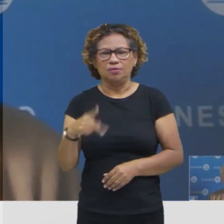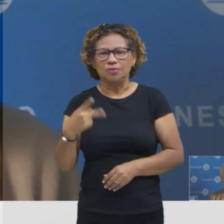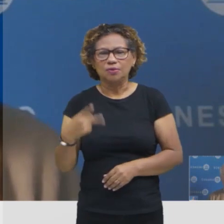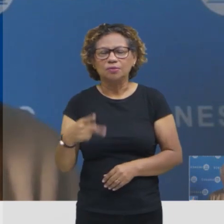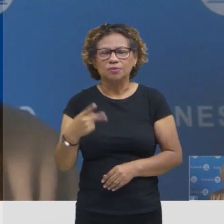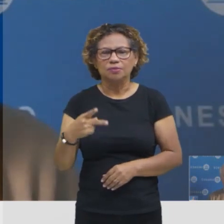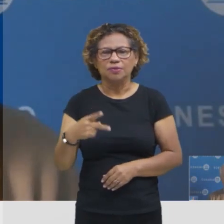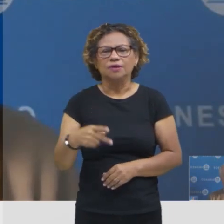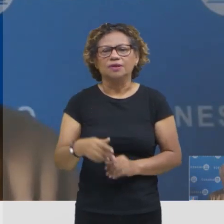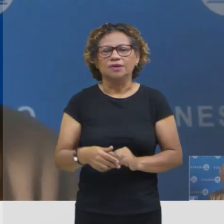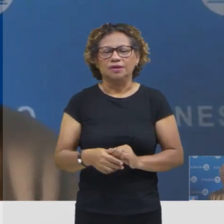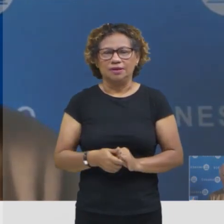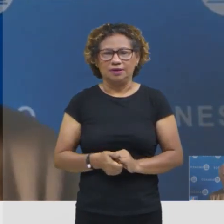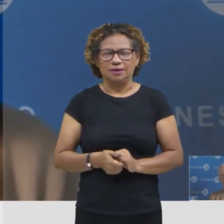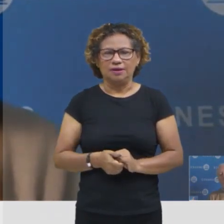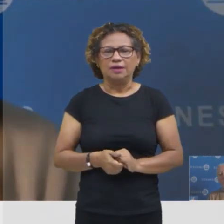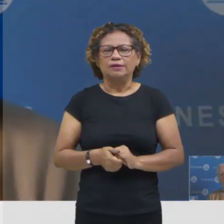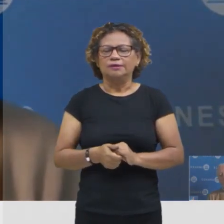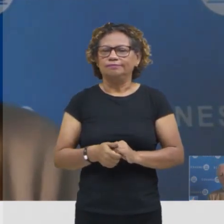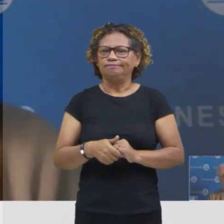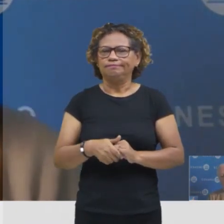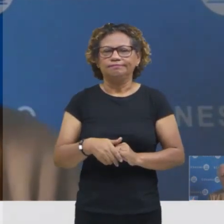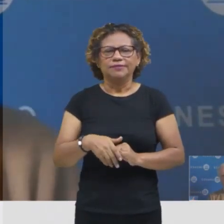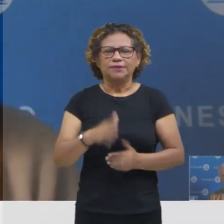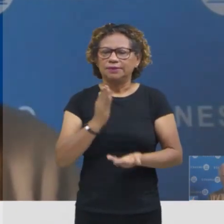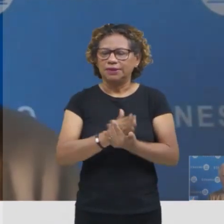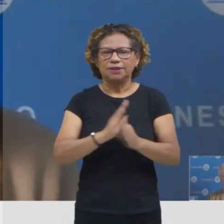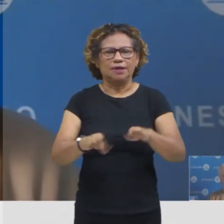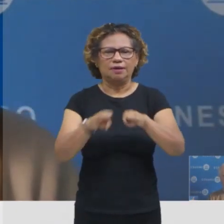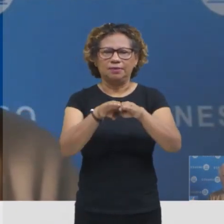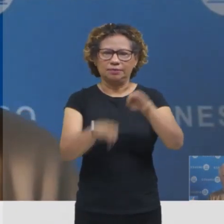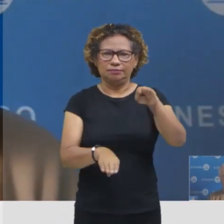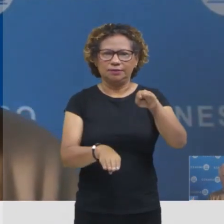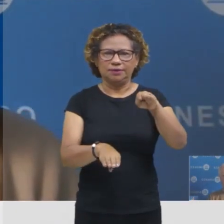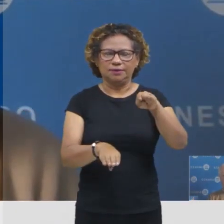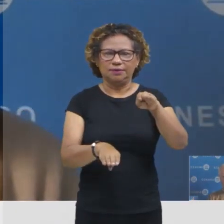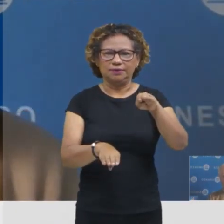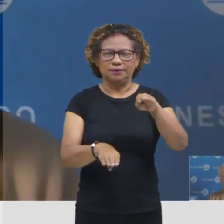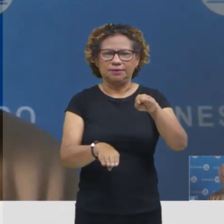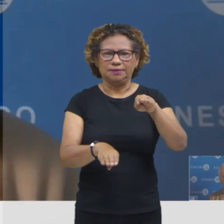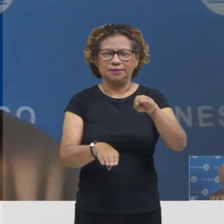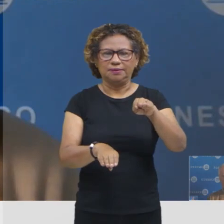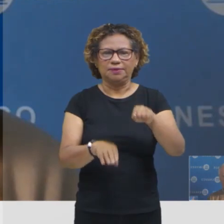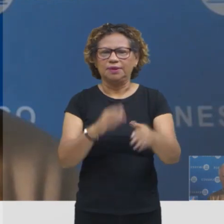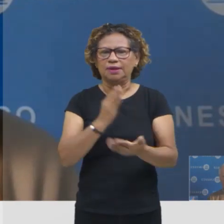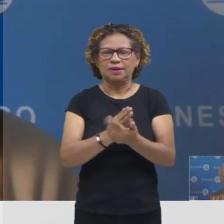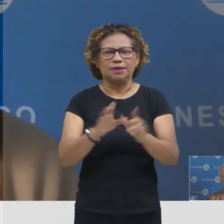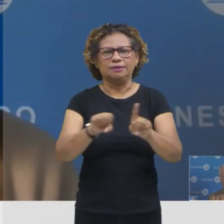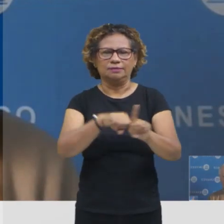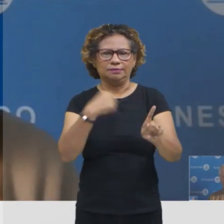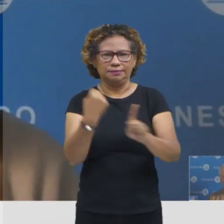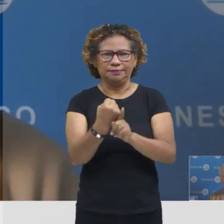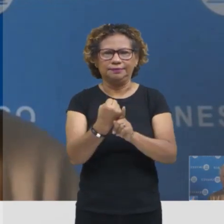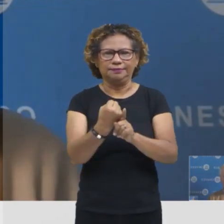de combate às desigualdades e de preparação das sociedades para o futuro.